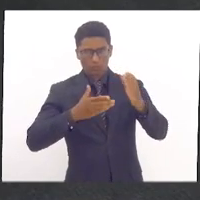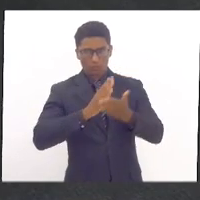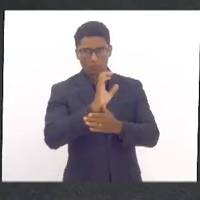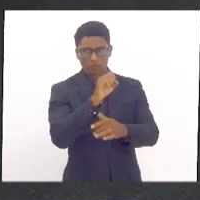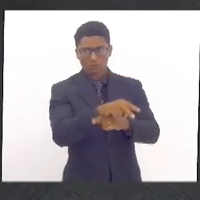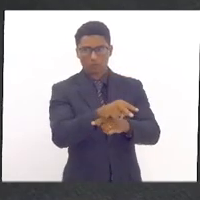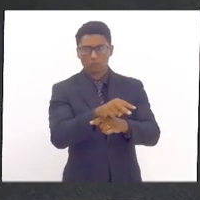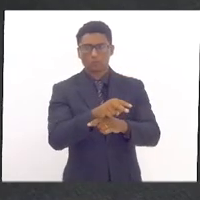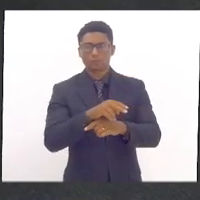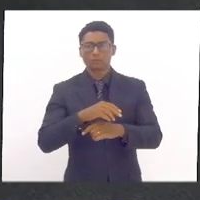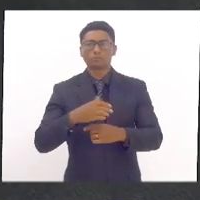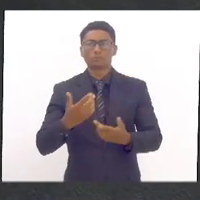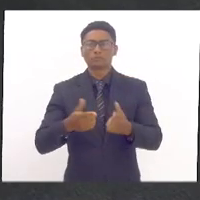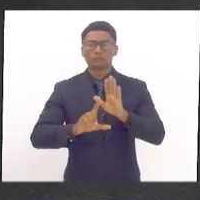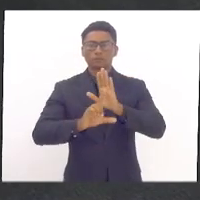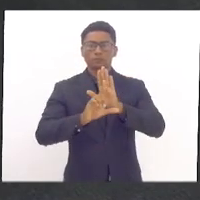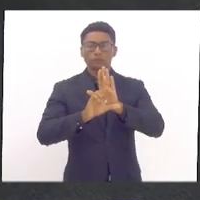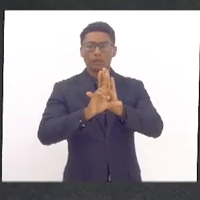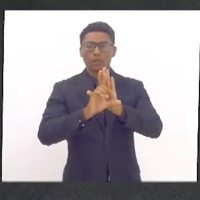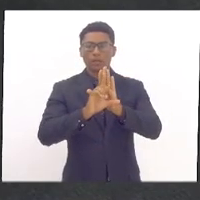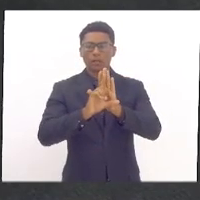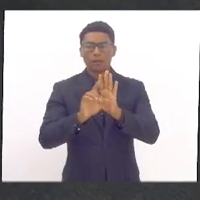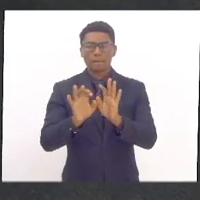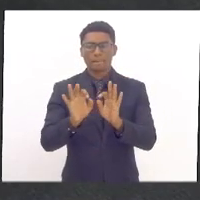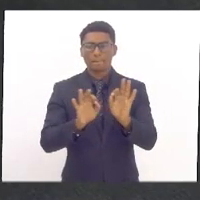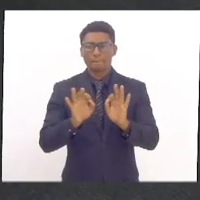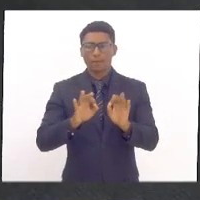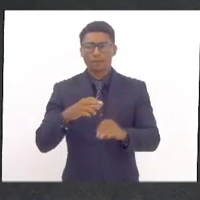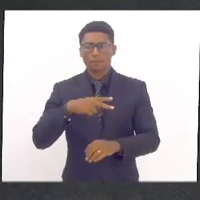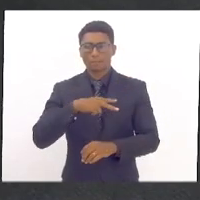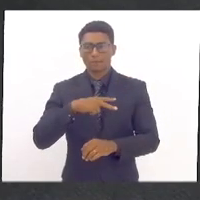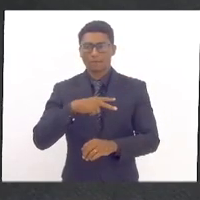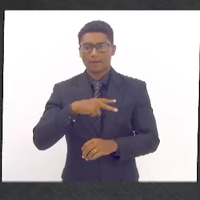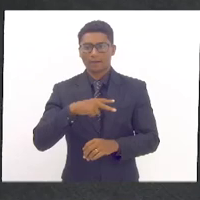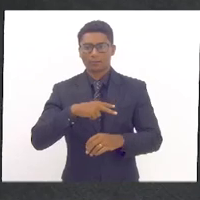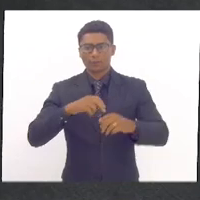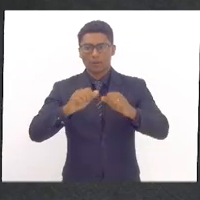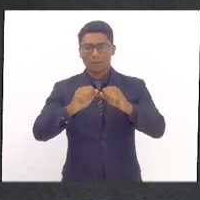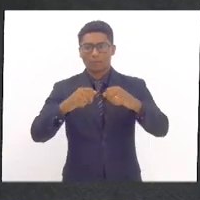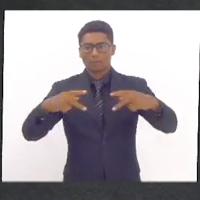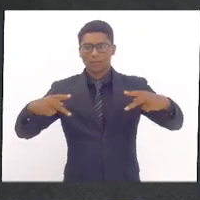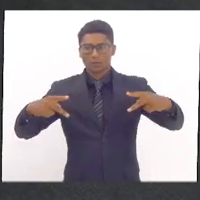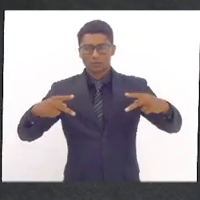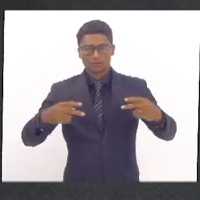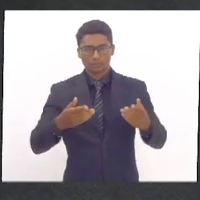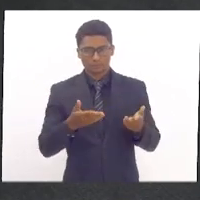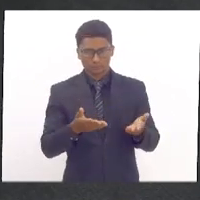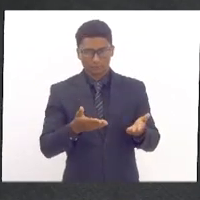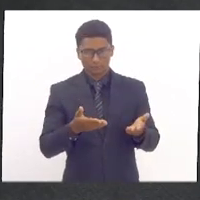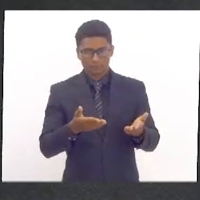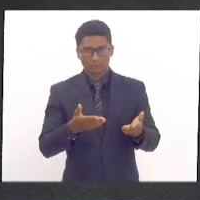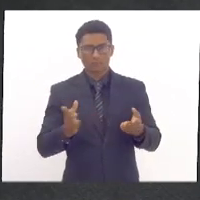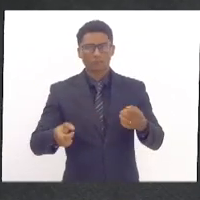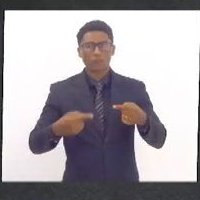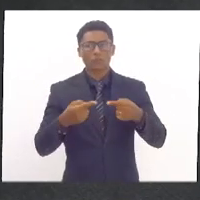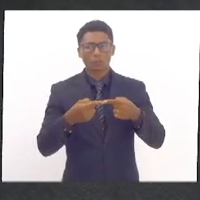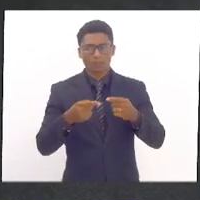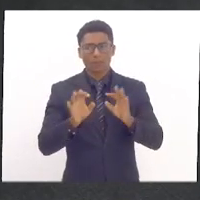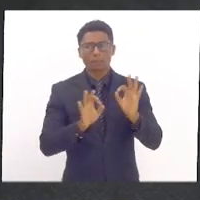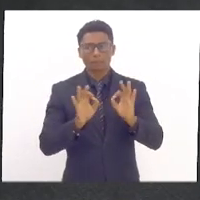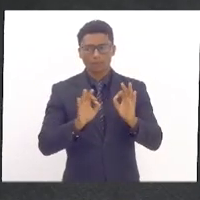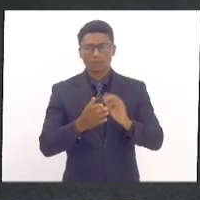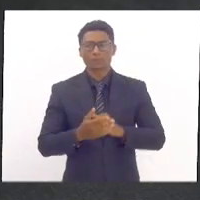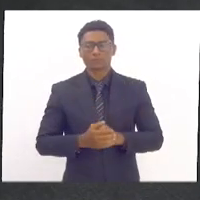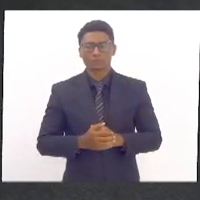da lei do plano privado de aposentadoria, ele entra nesse plano,